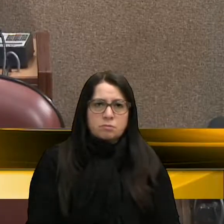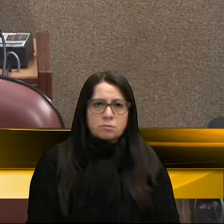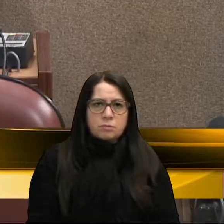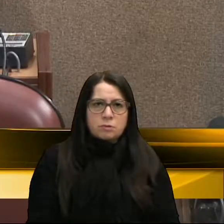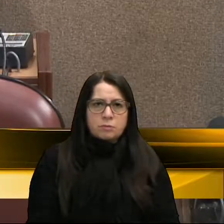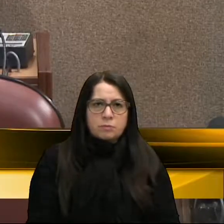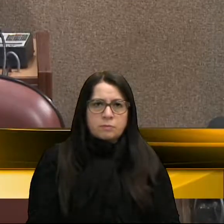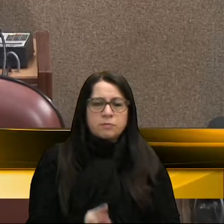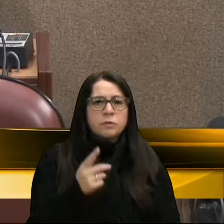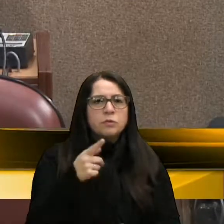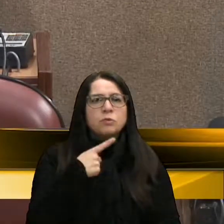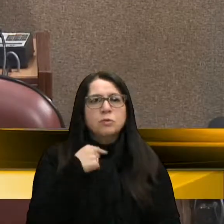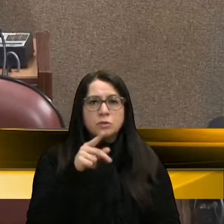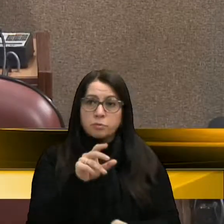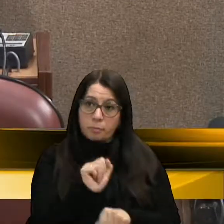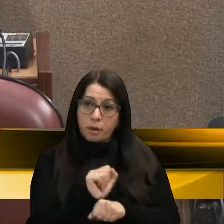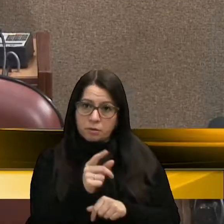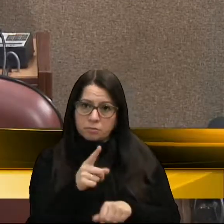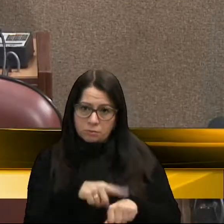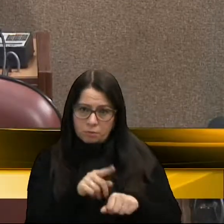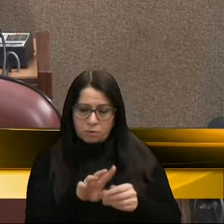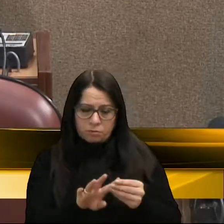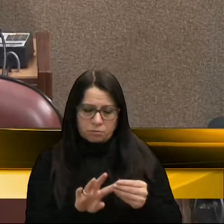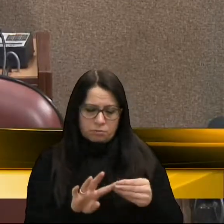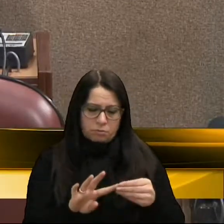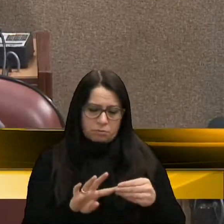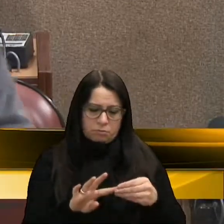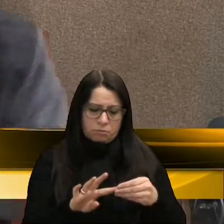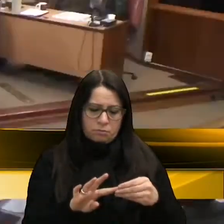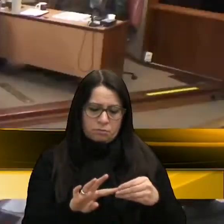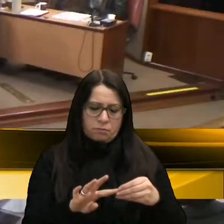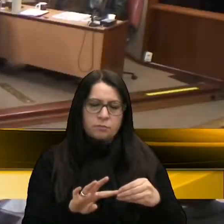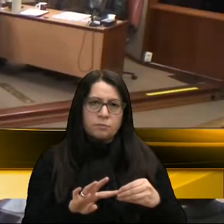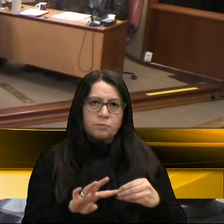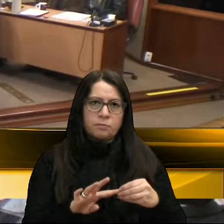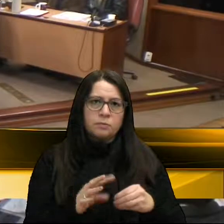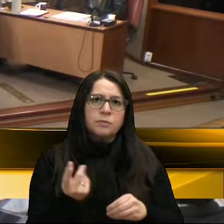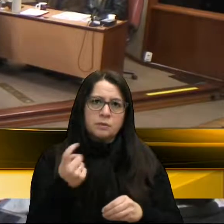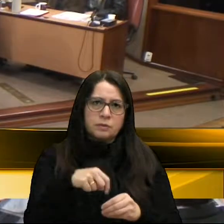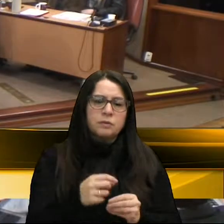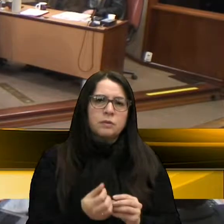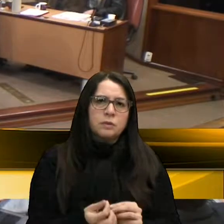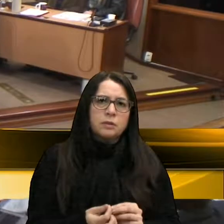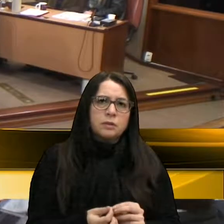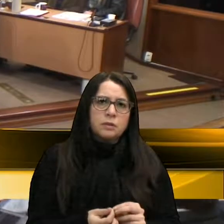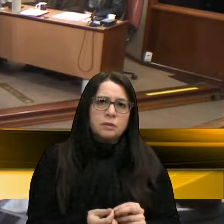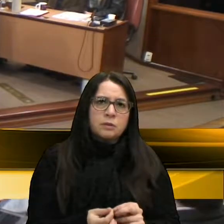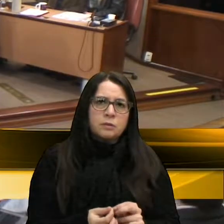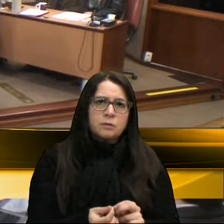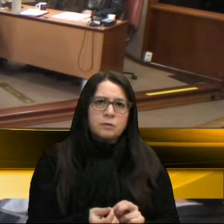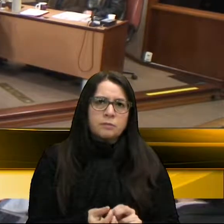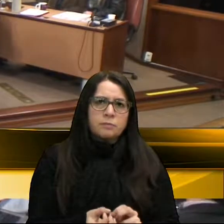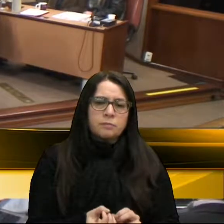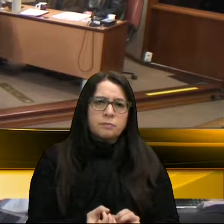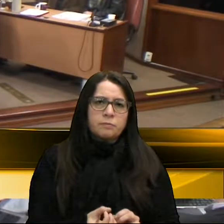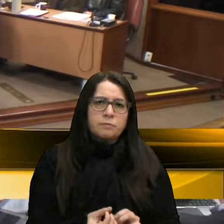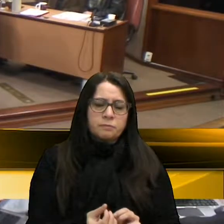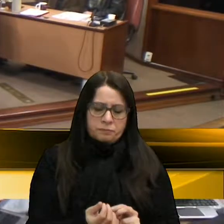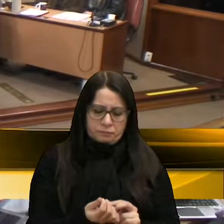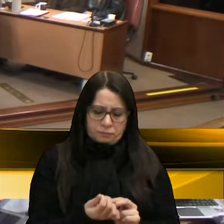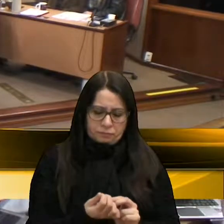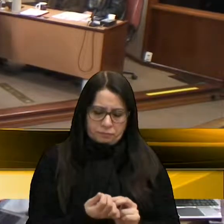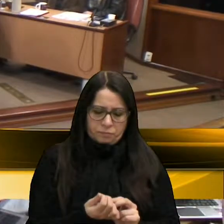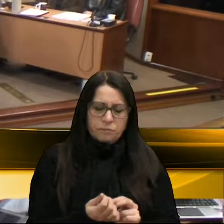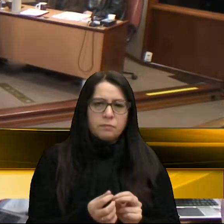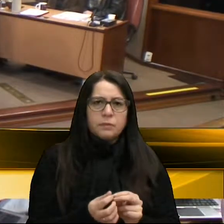Gostaria que o senhor me garantisse a palavra. Tempo está seguro. Pode retornar seu raciocínio. Tá difícil para